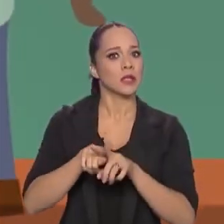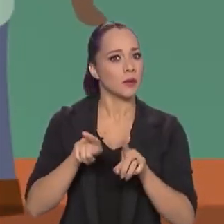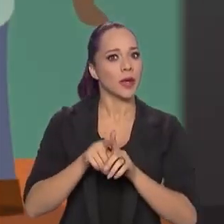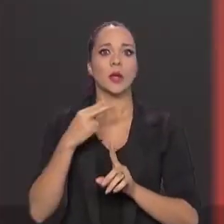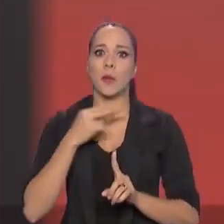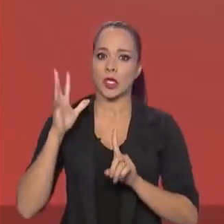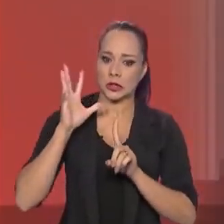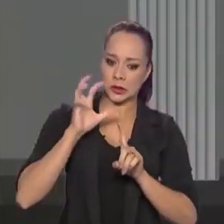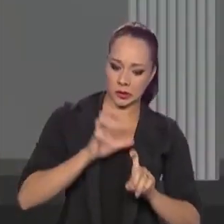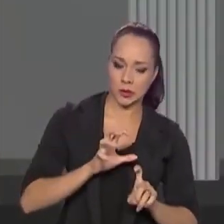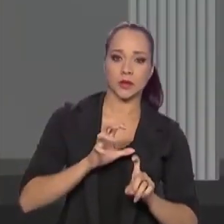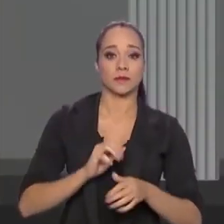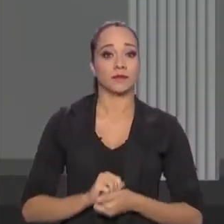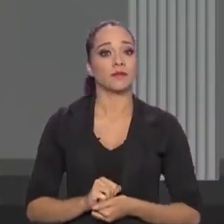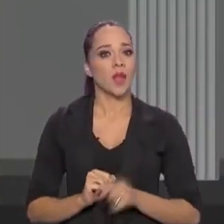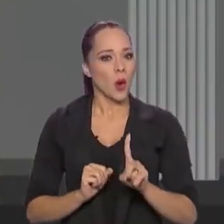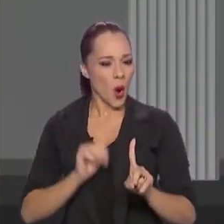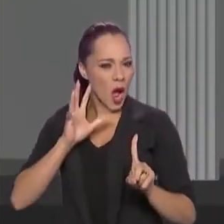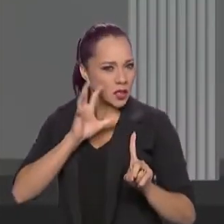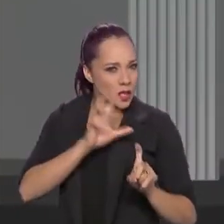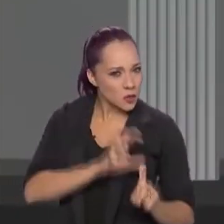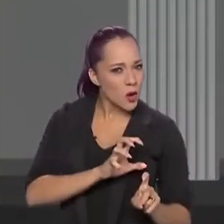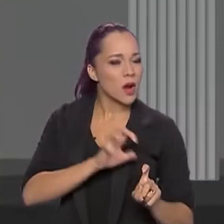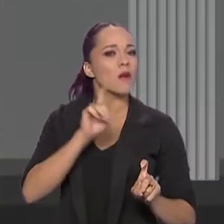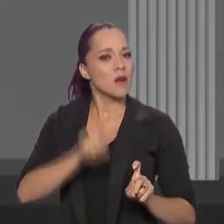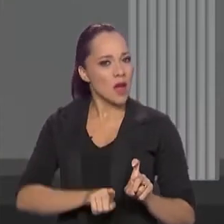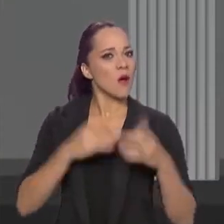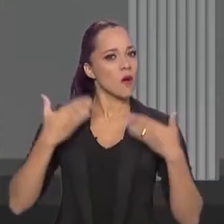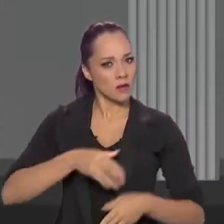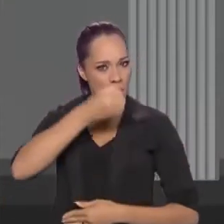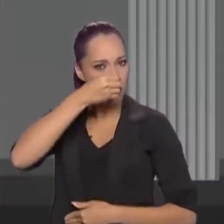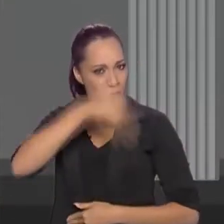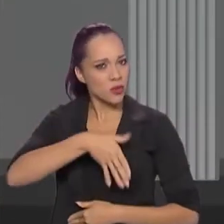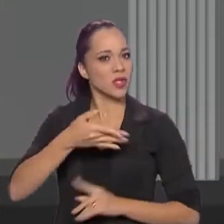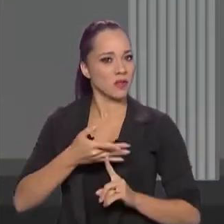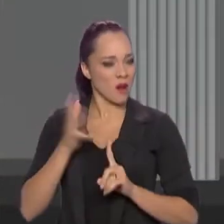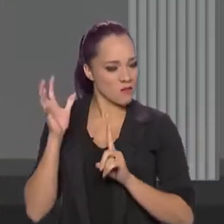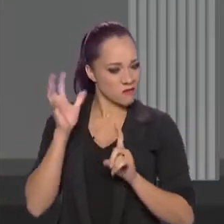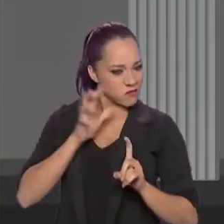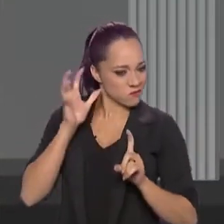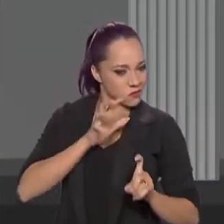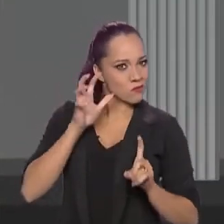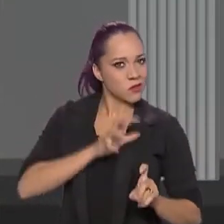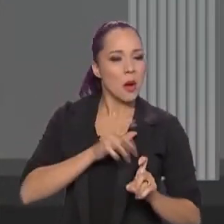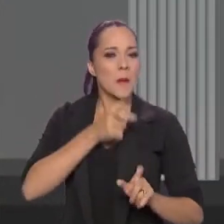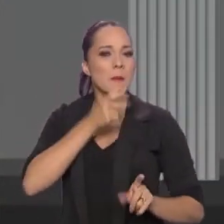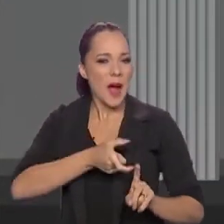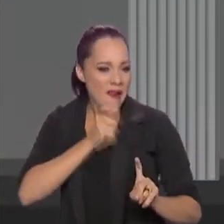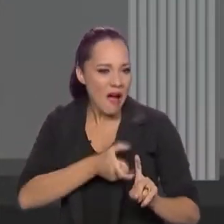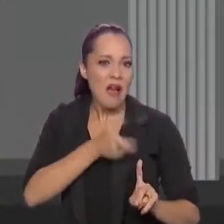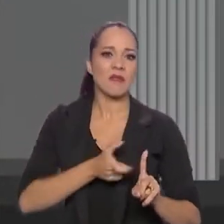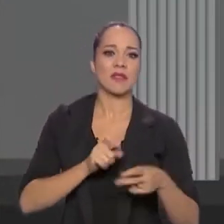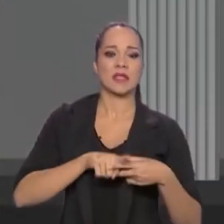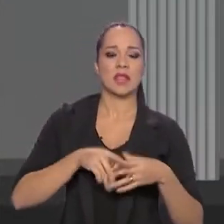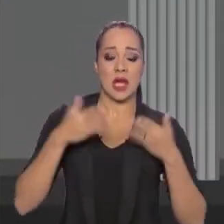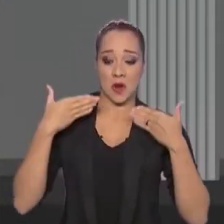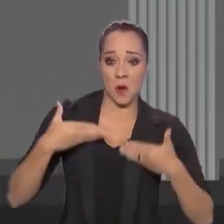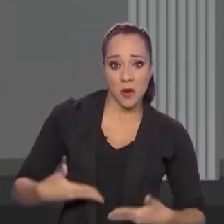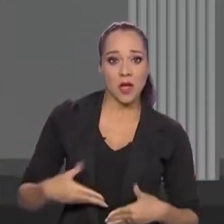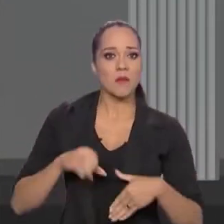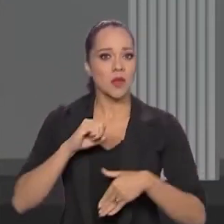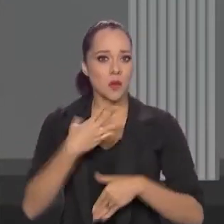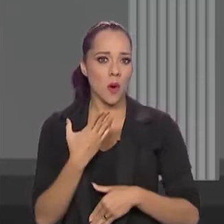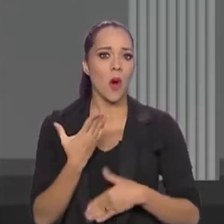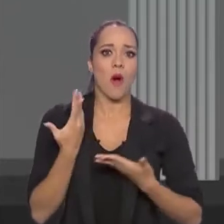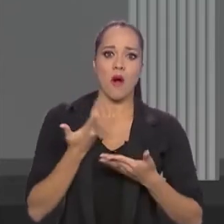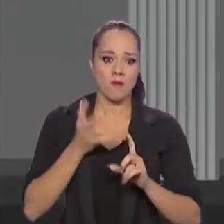assédio moral. O assédio moral é uma conduta abusiva que ocorre por meio de palavras, gestos e